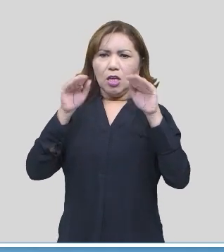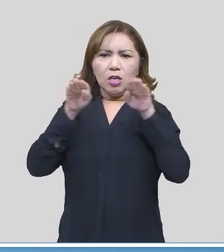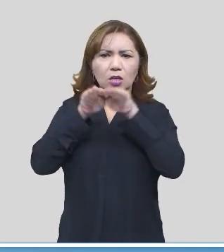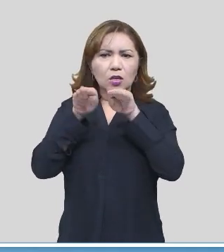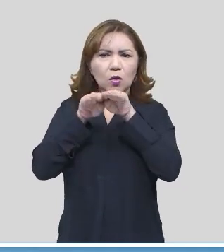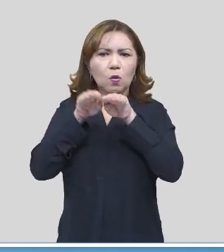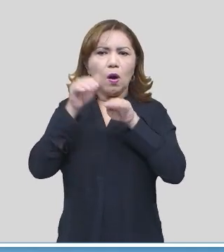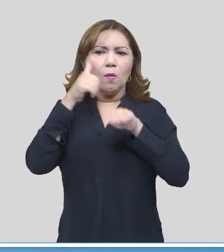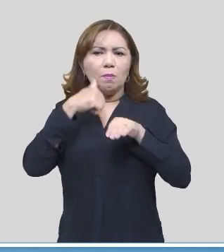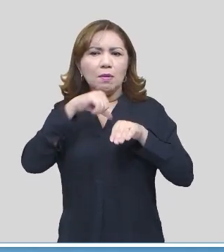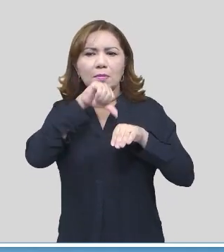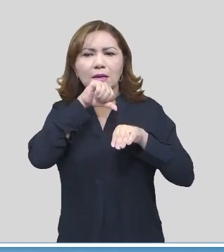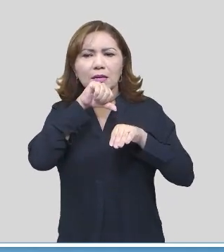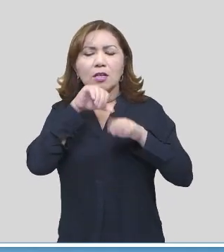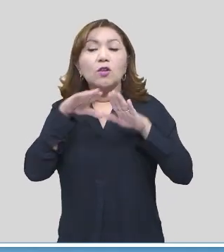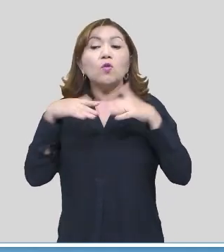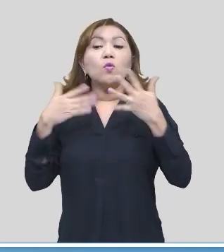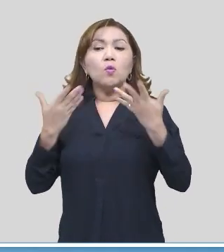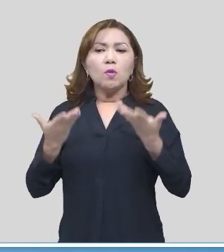da mãe?